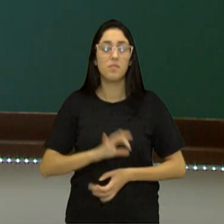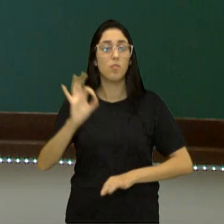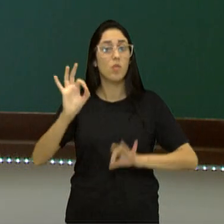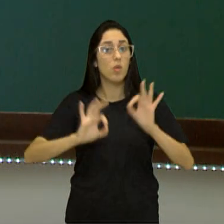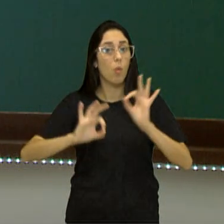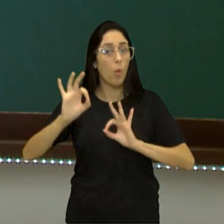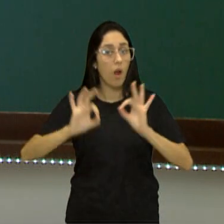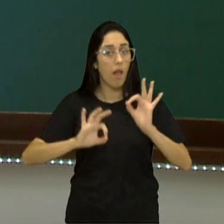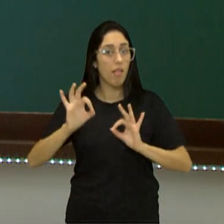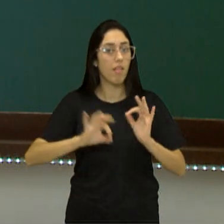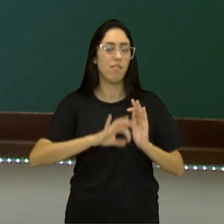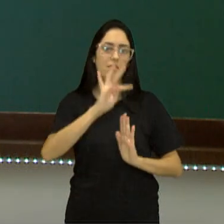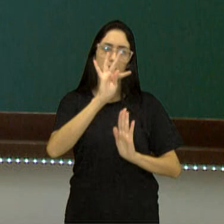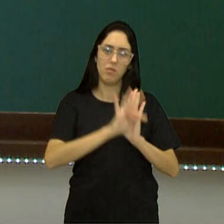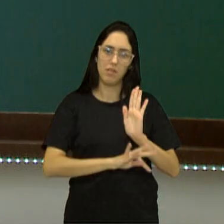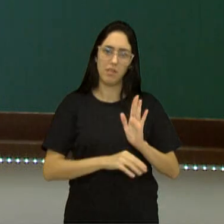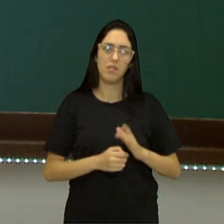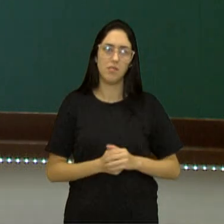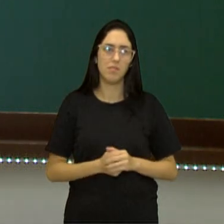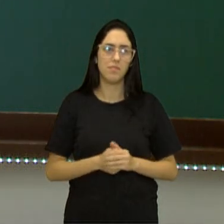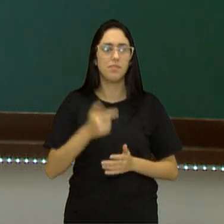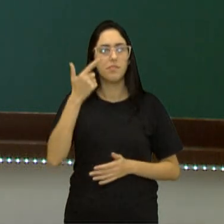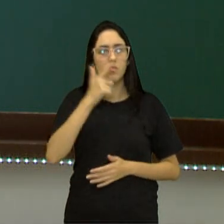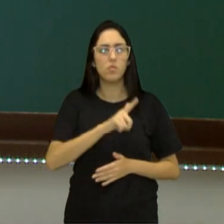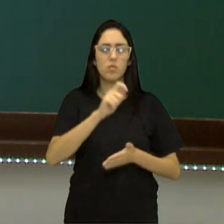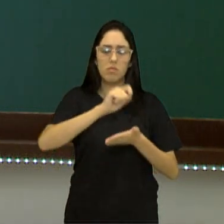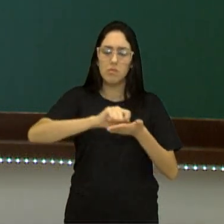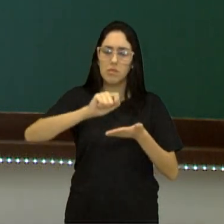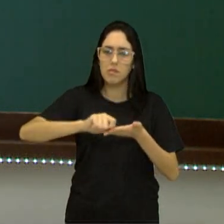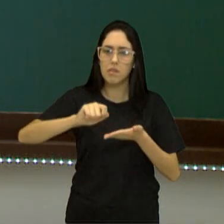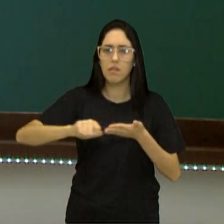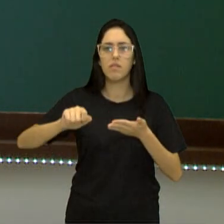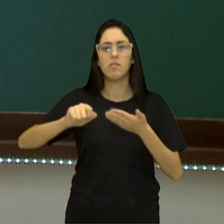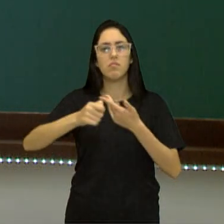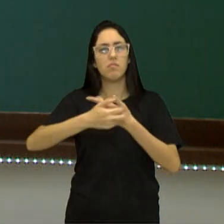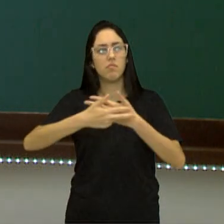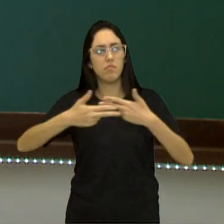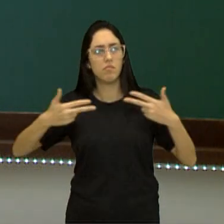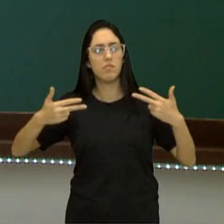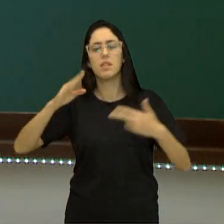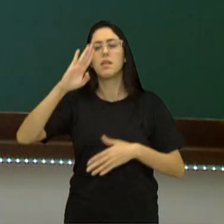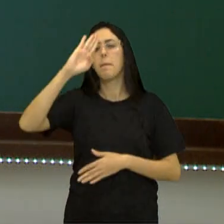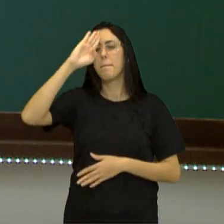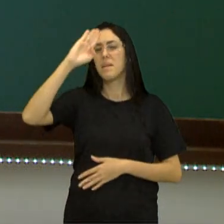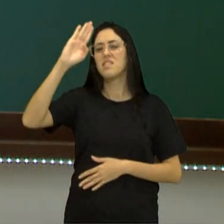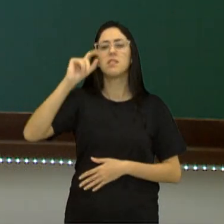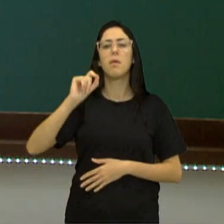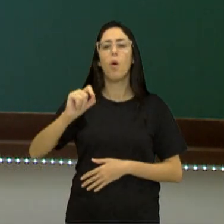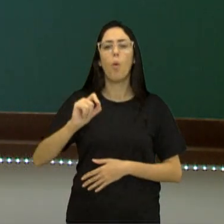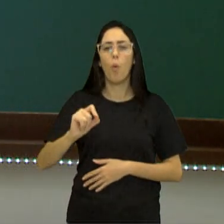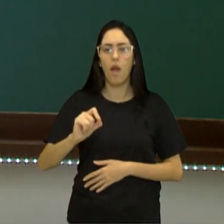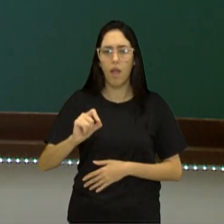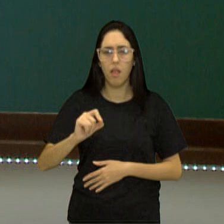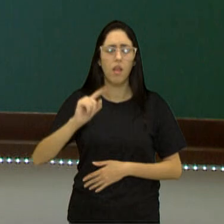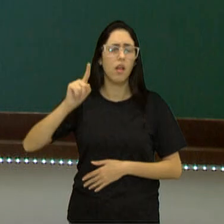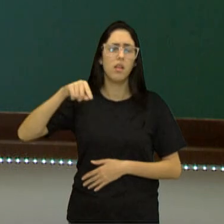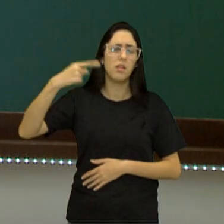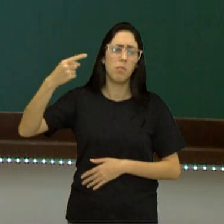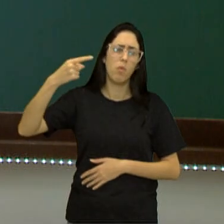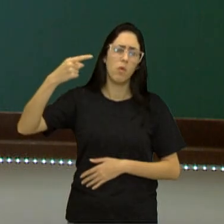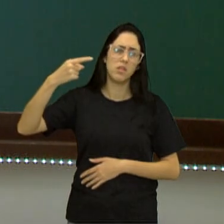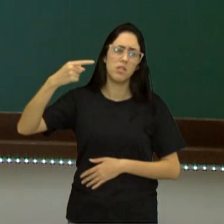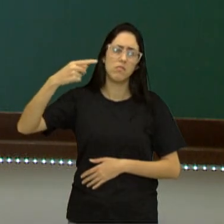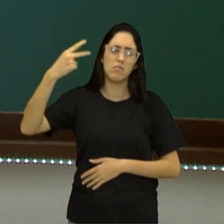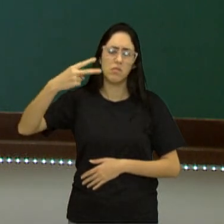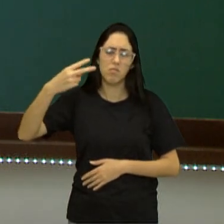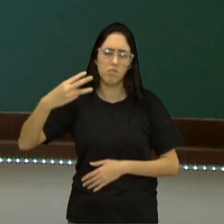Organize seus textos, né, para escrever as ideias. Escreva as ideias principais, depois vem as secundárias. No primeiro parágrafo, a